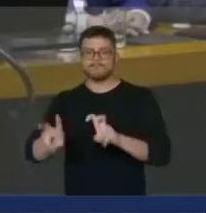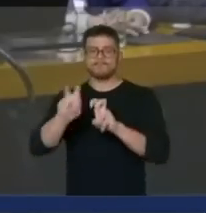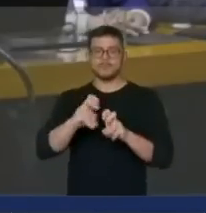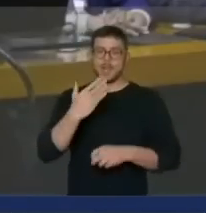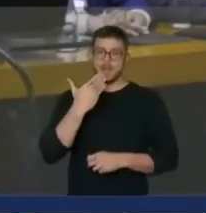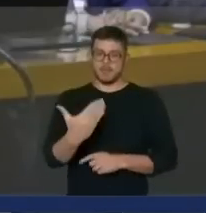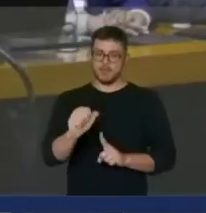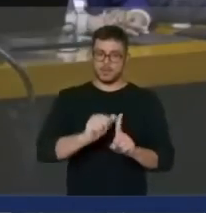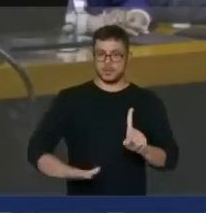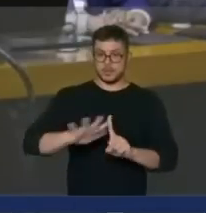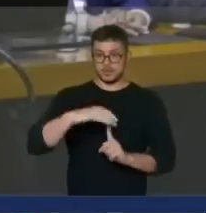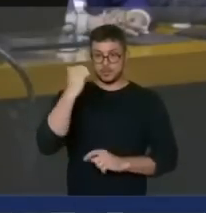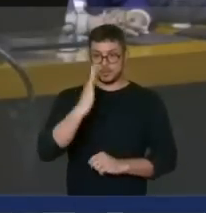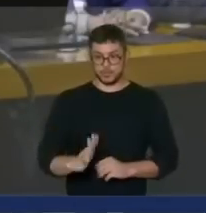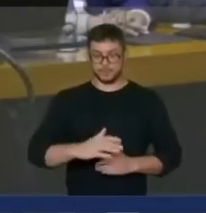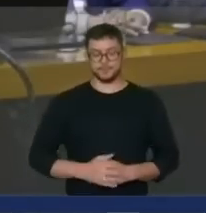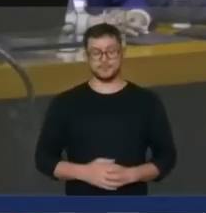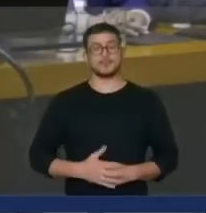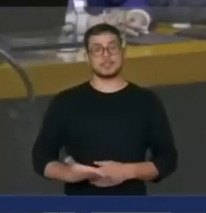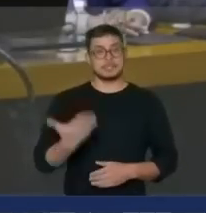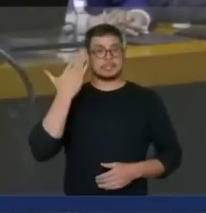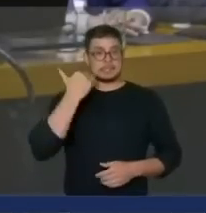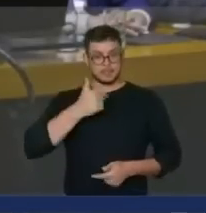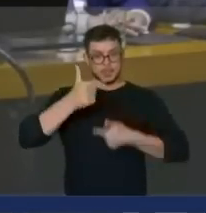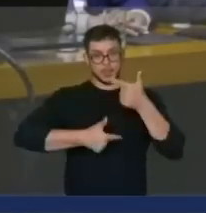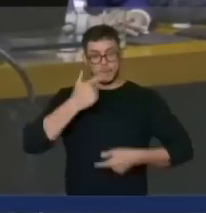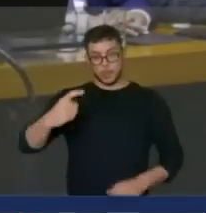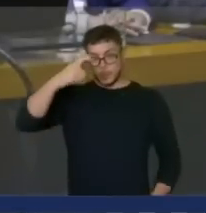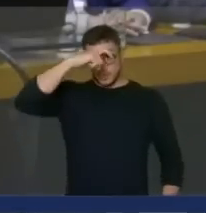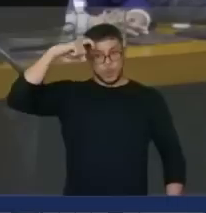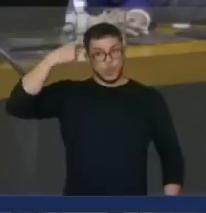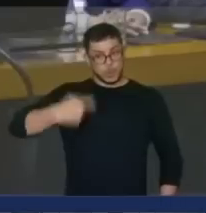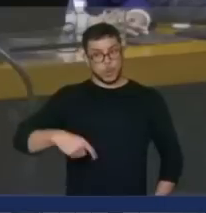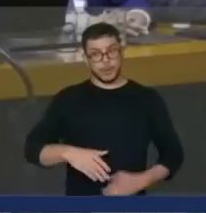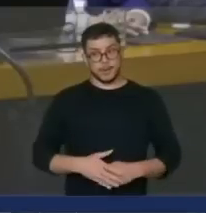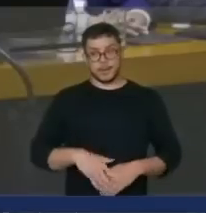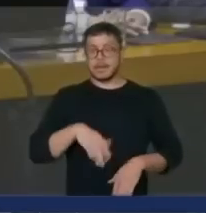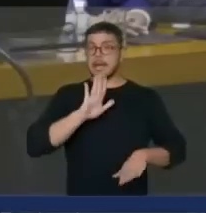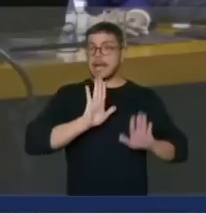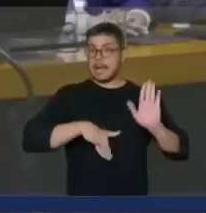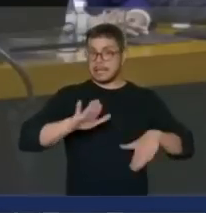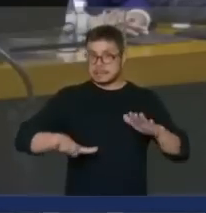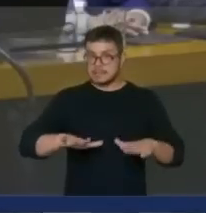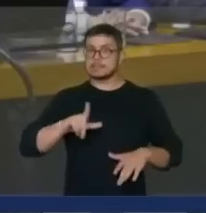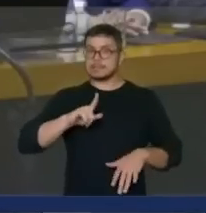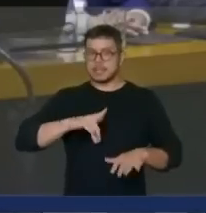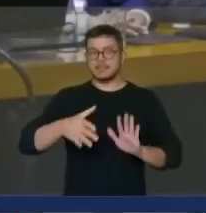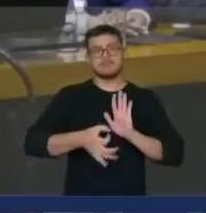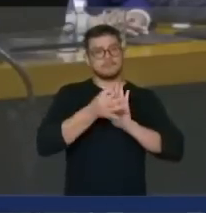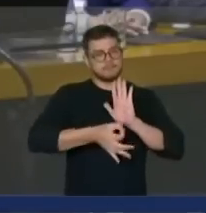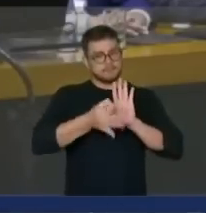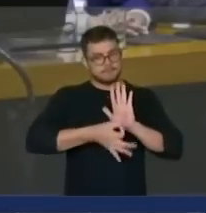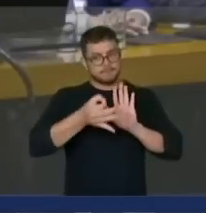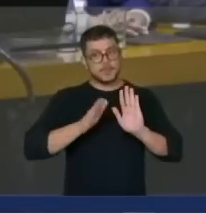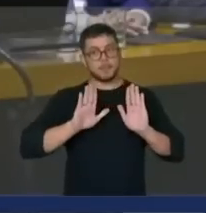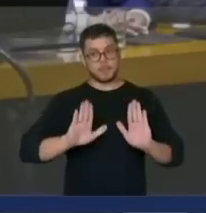brasileira. O trabalho é exaustivo, muitas vezes, não poucas, muito criticado, mas